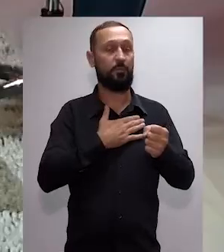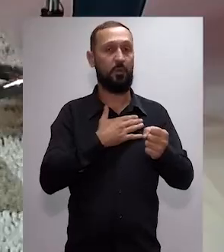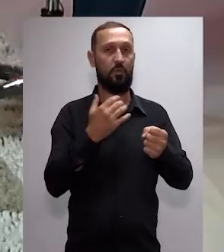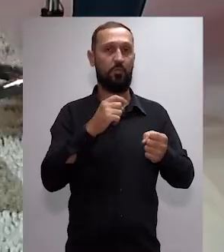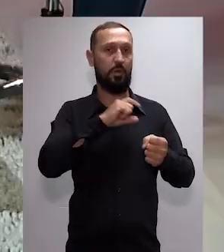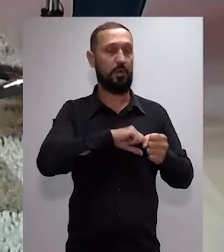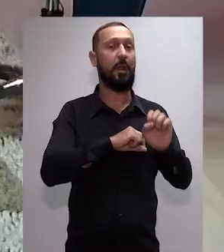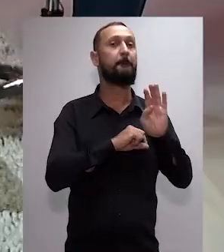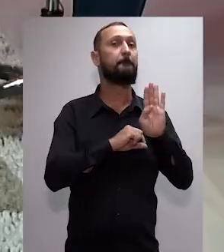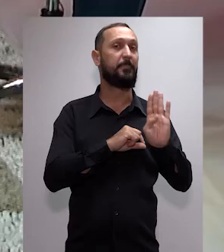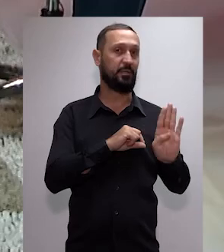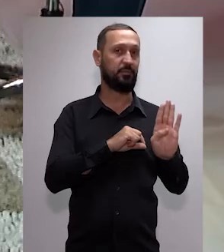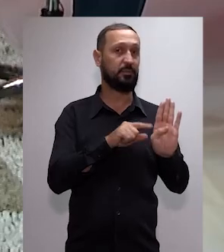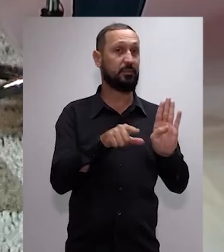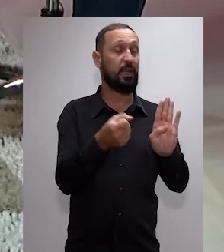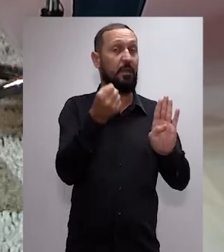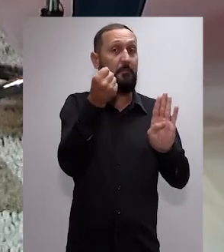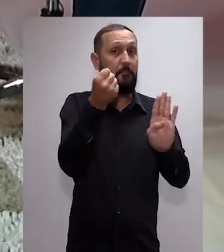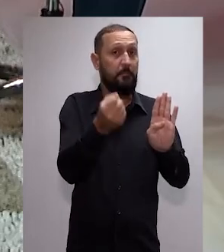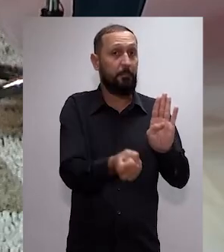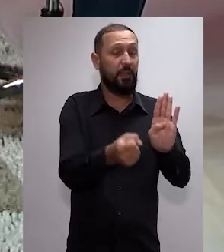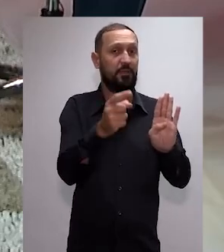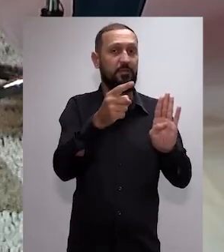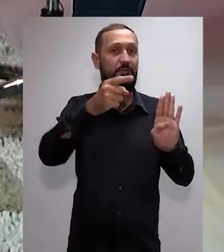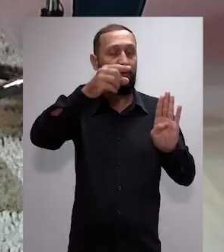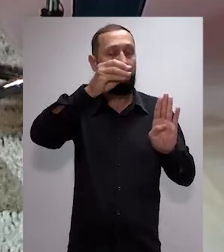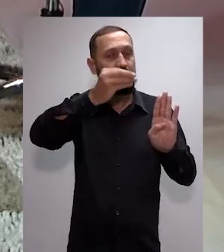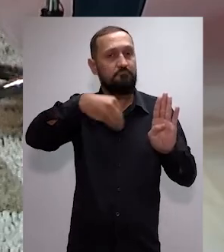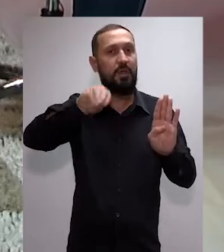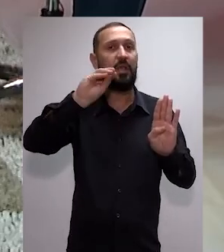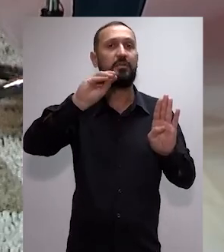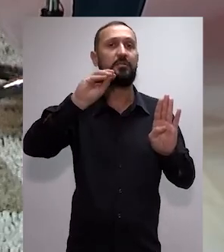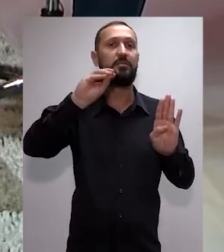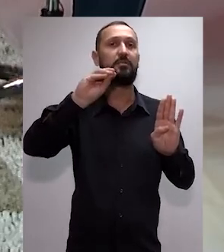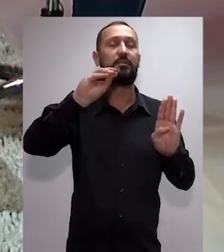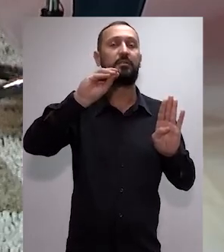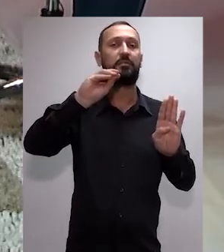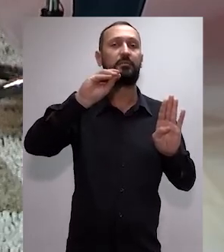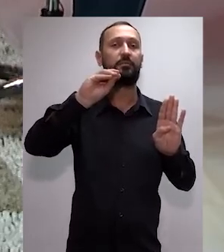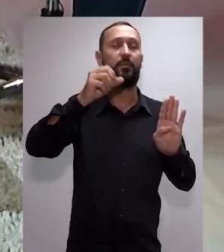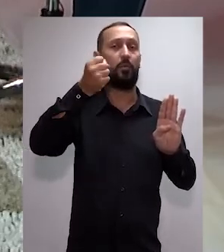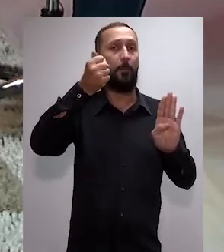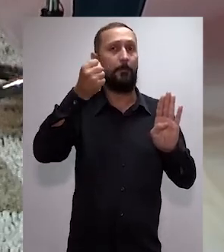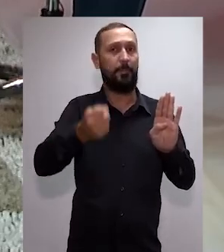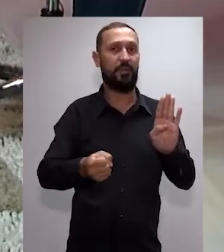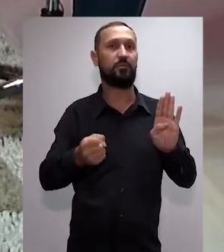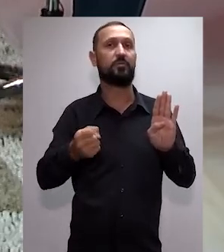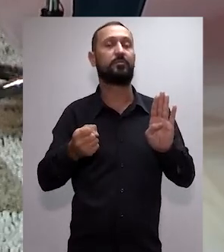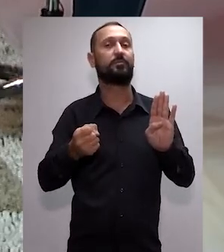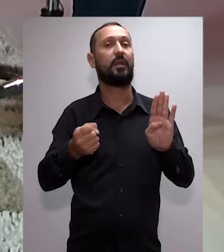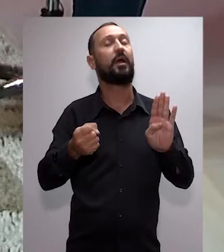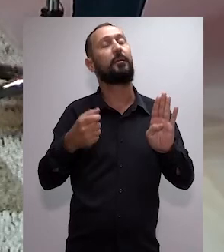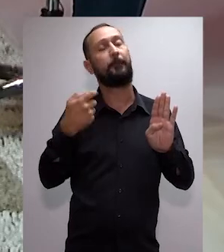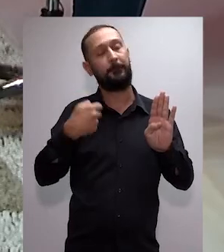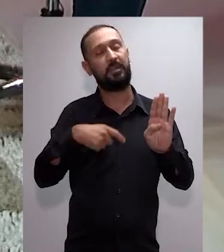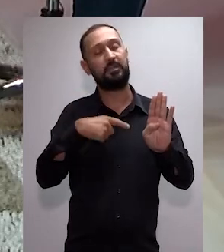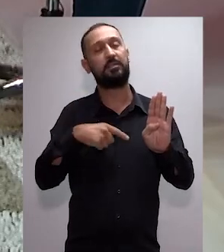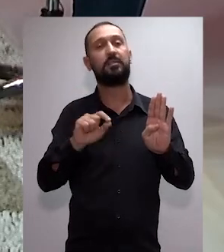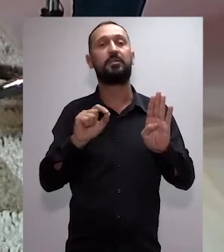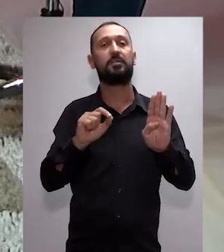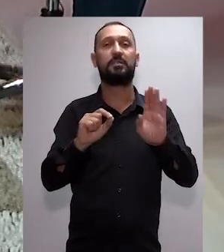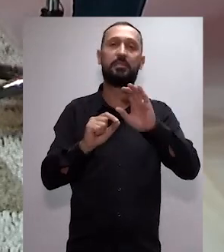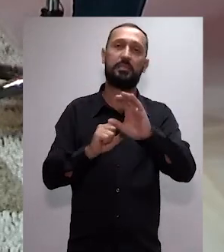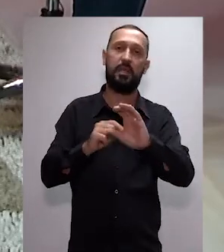veículo com a categoria B. Agora, se esse motorhome exceder essa quantidade de peso bruto total, aí